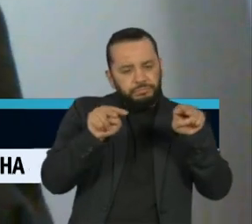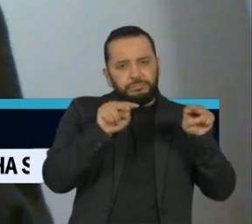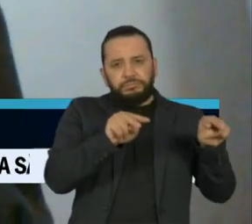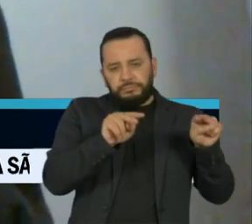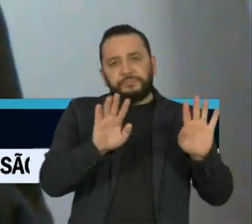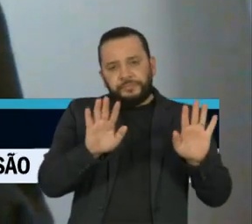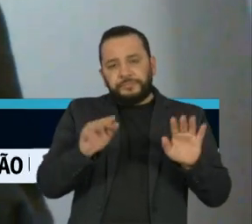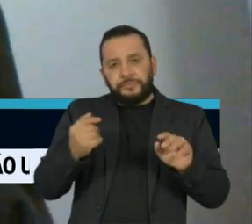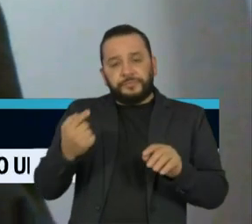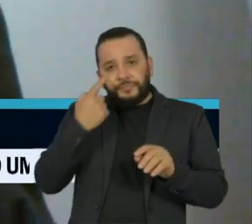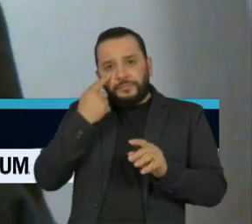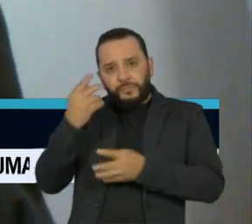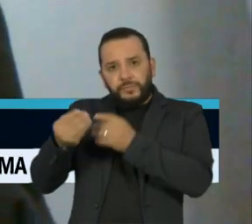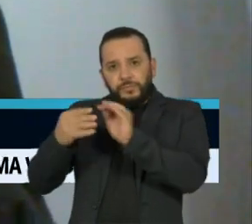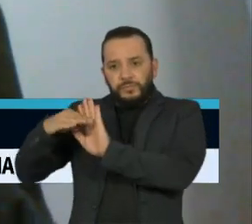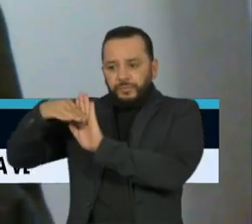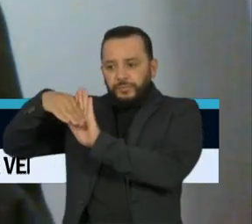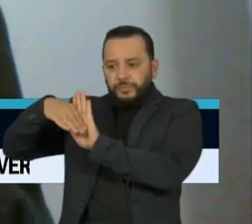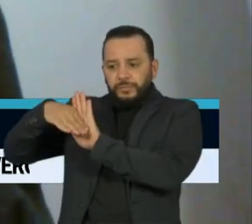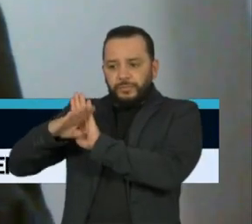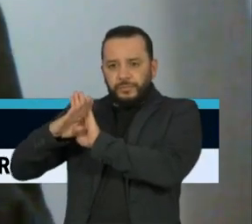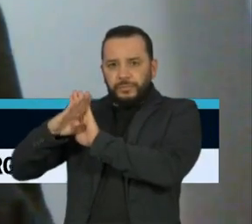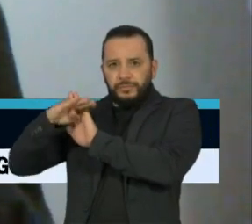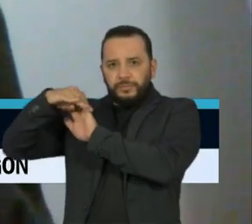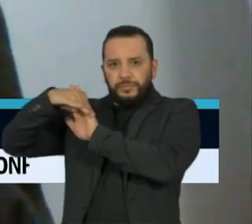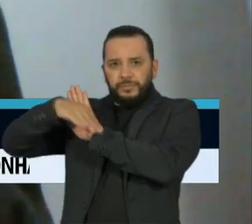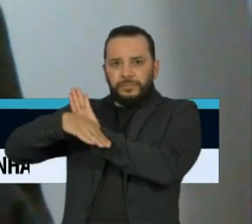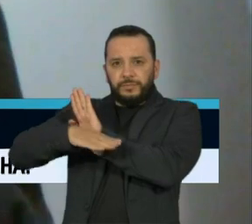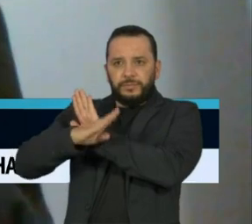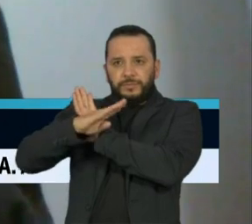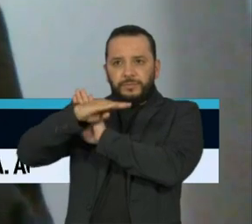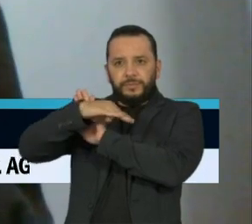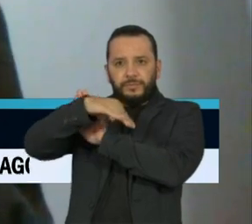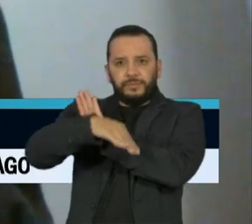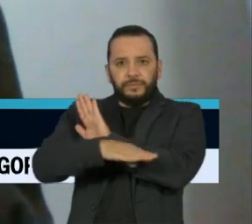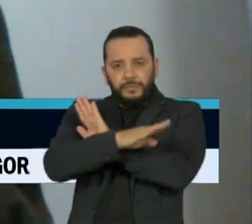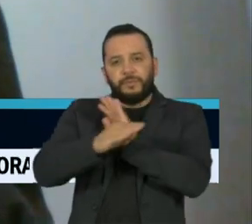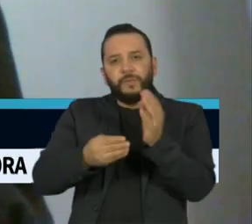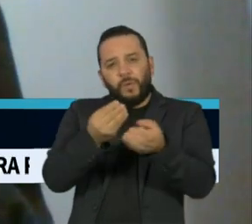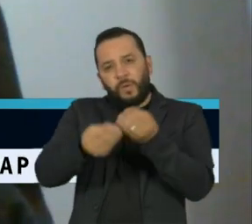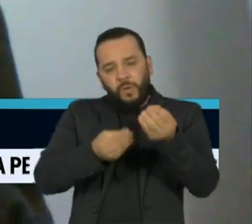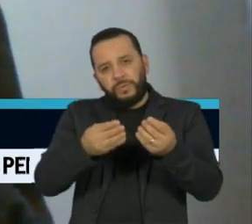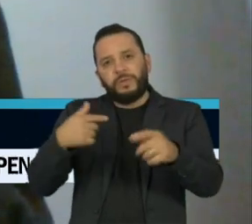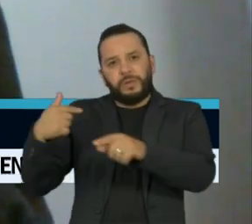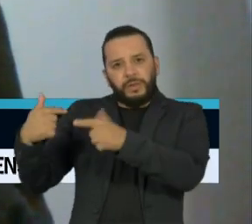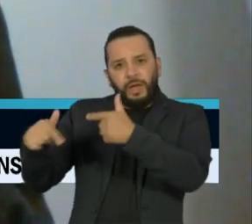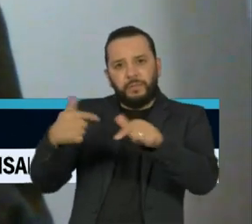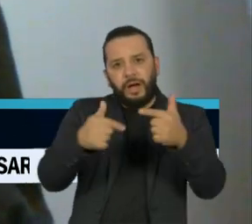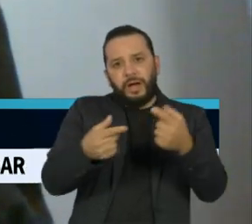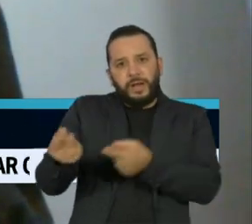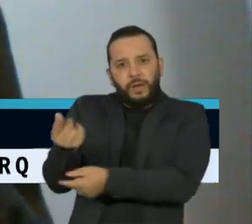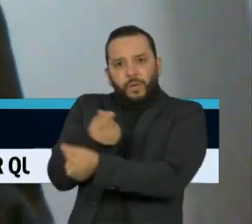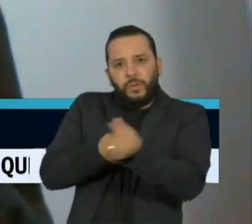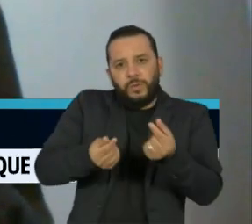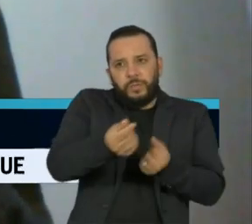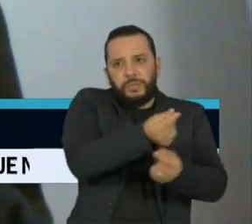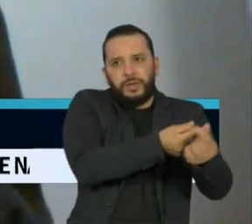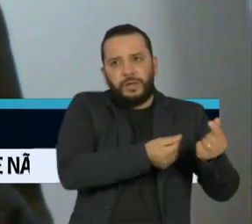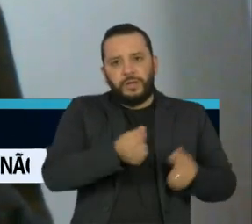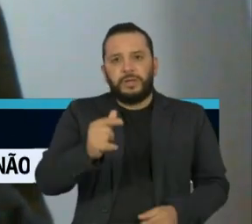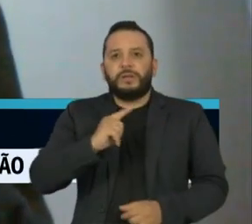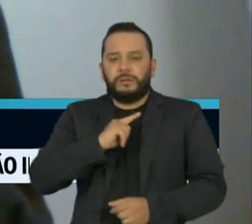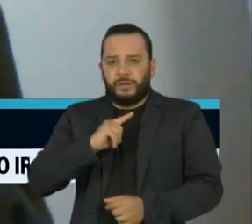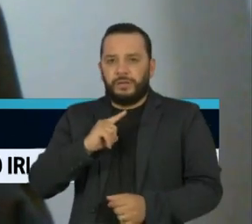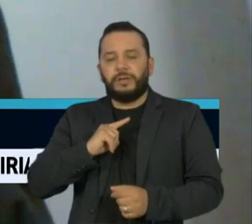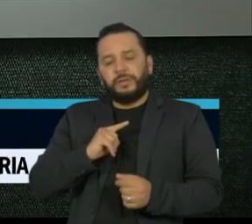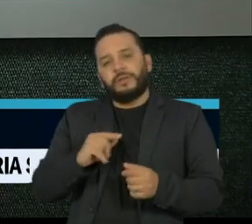alta, mensal, que indicam também o que está acontecendo com o nível de atividade da economia sob diferentes